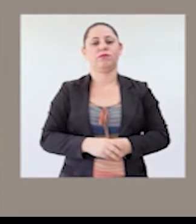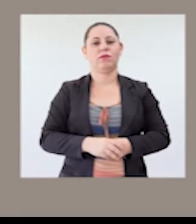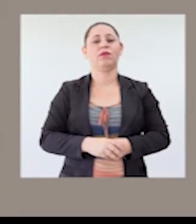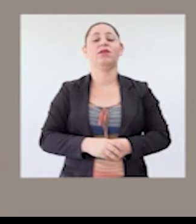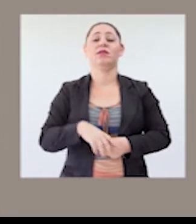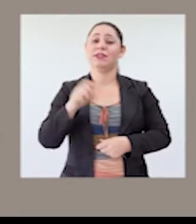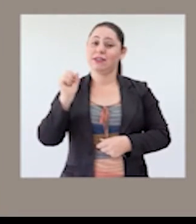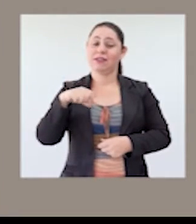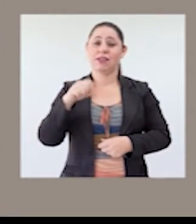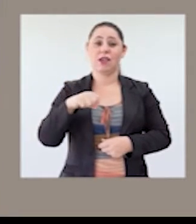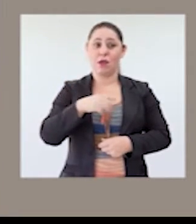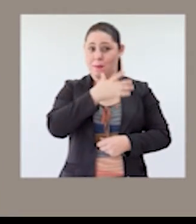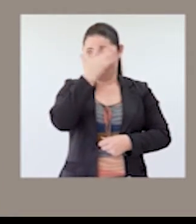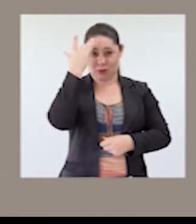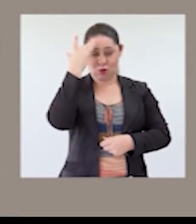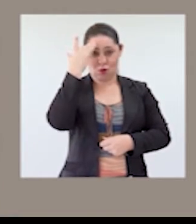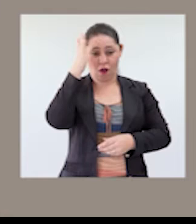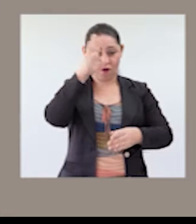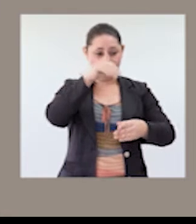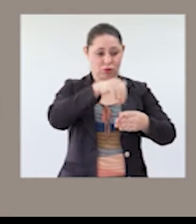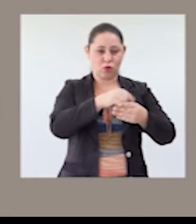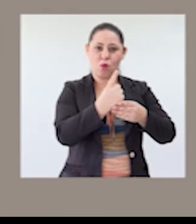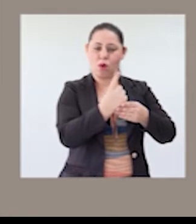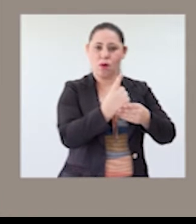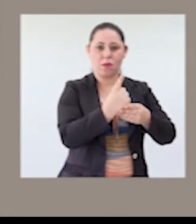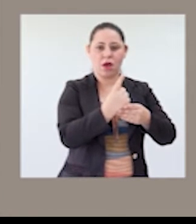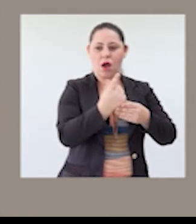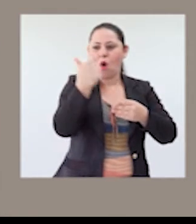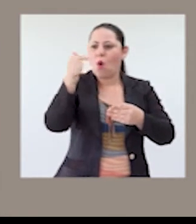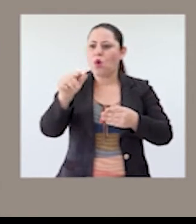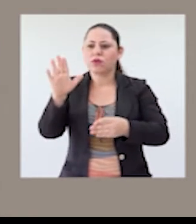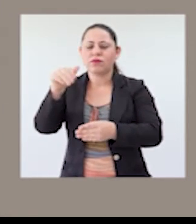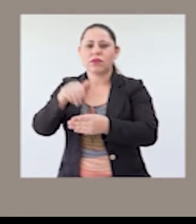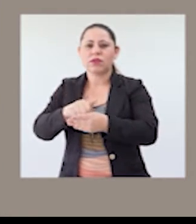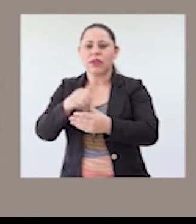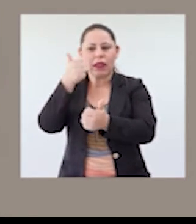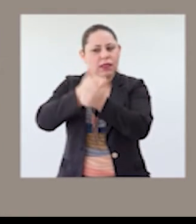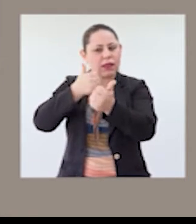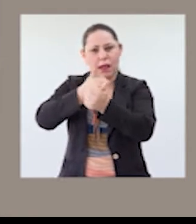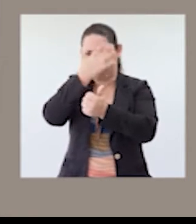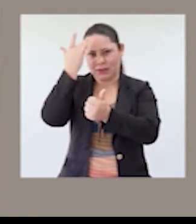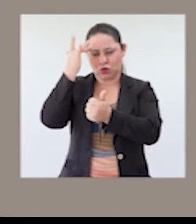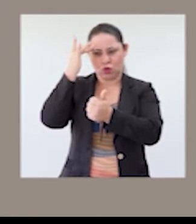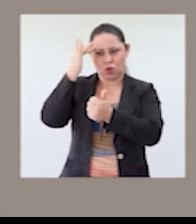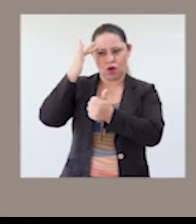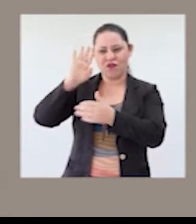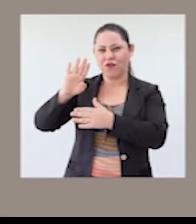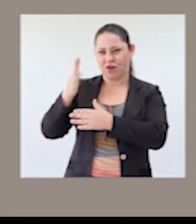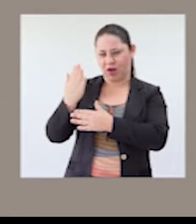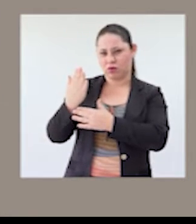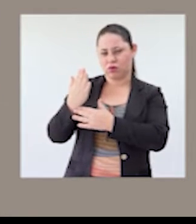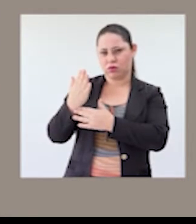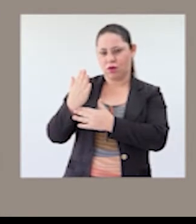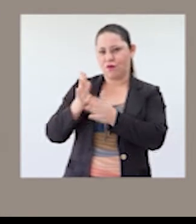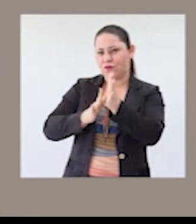Sem dúvida. Quem votou uma vez não pode votar de novo. E se você tentar se passar por outra